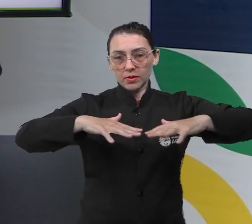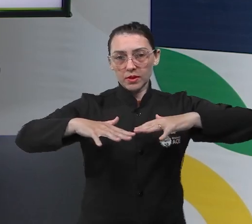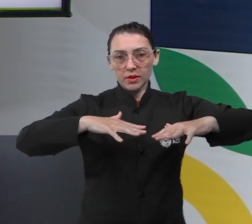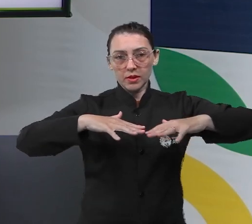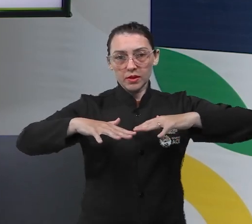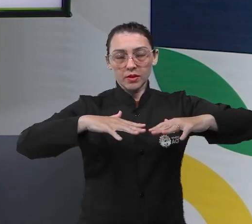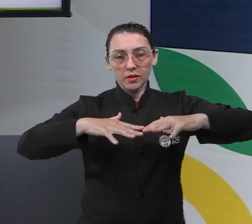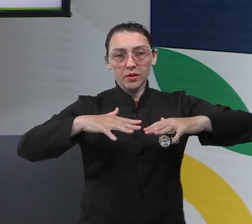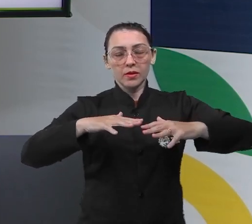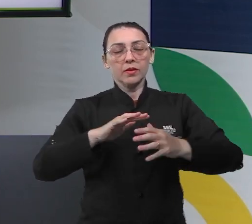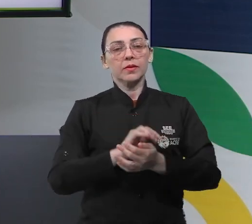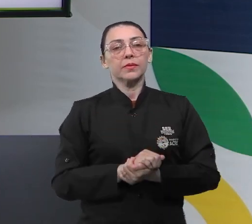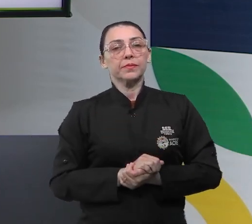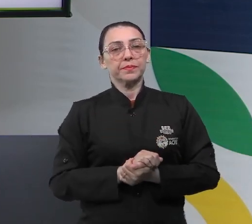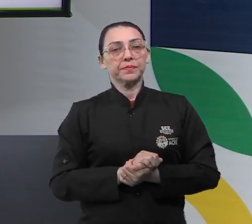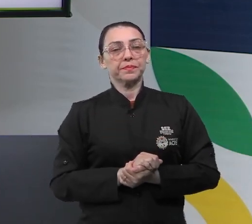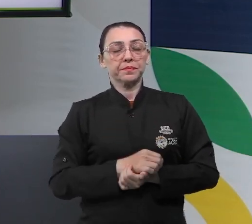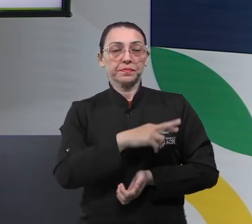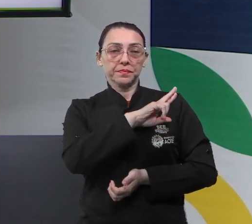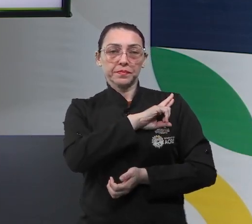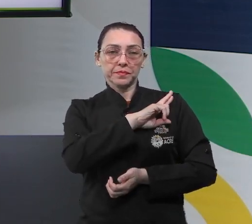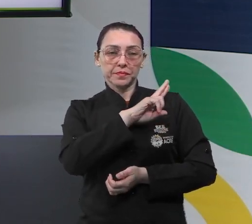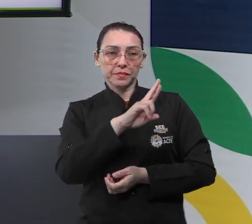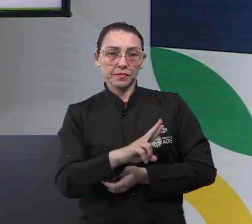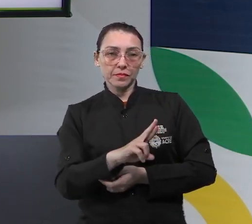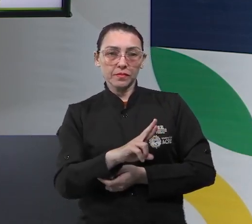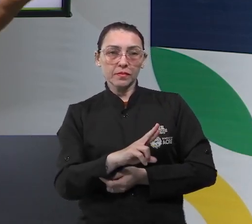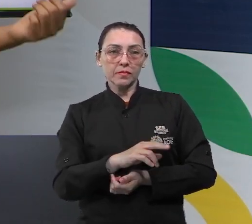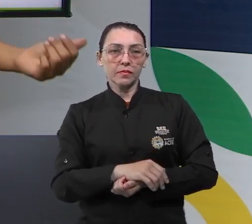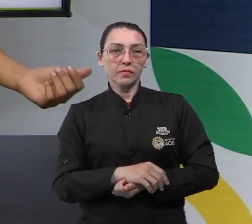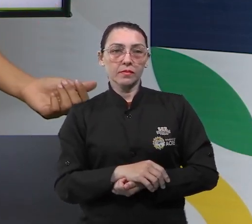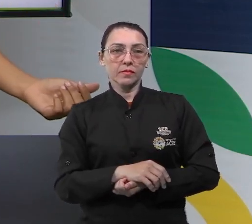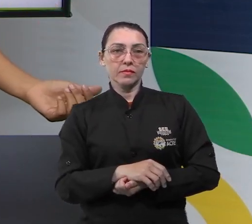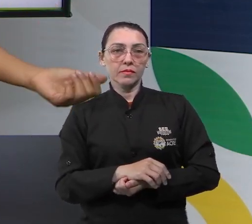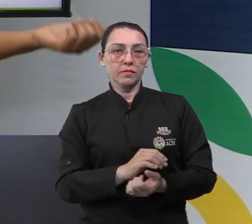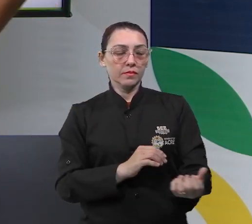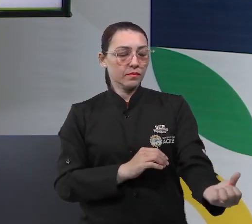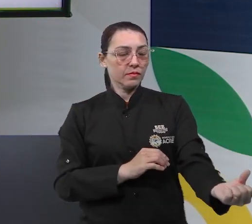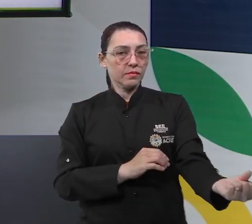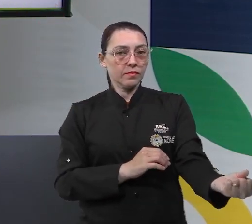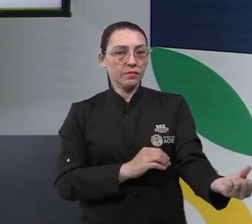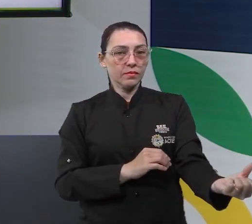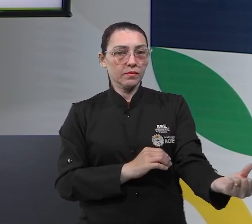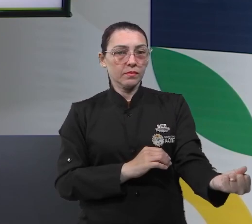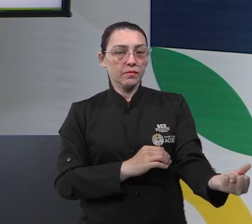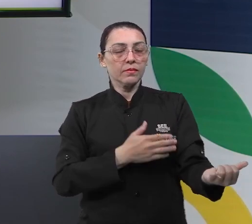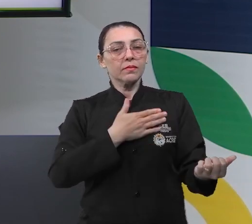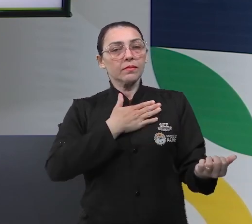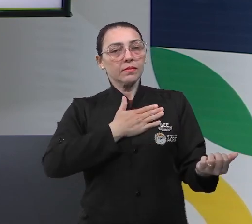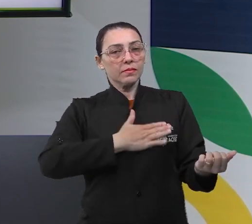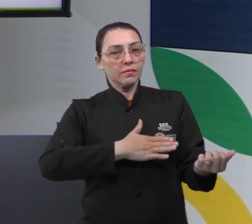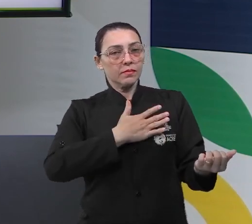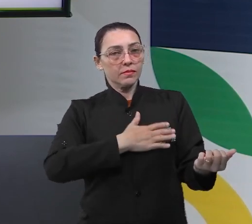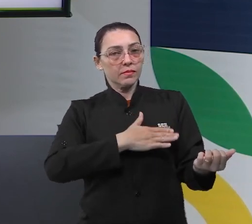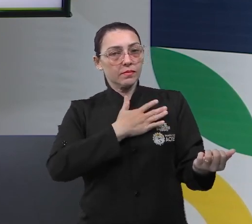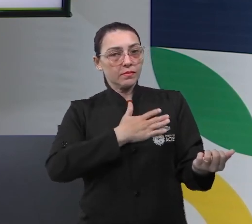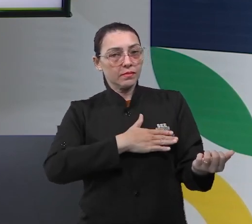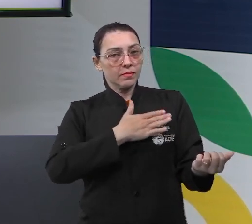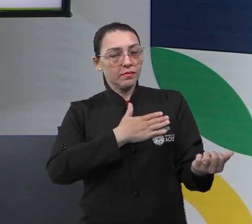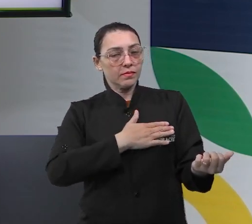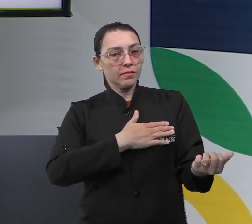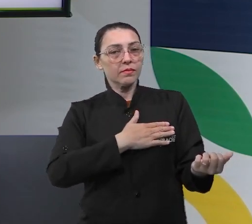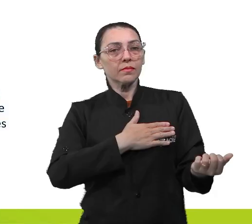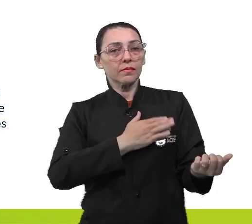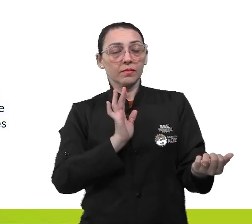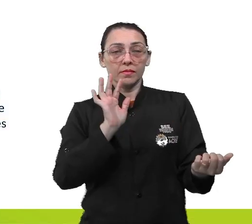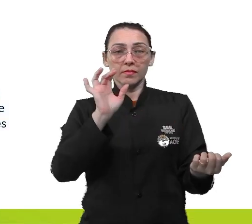ok? Tecido muscular. Ele é responsável por contrair e relaxar o músculo, tá ok? E